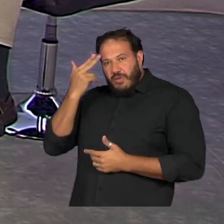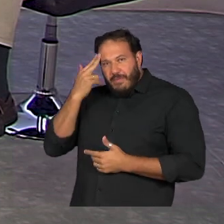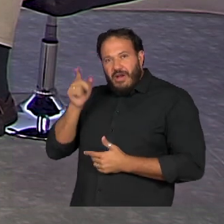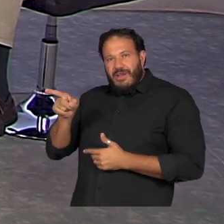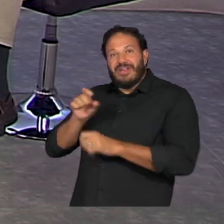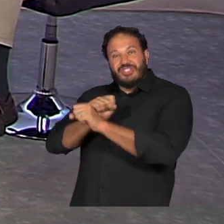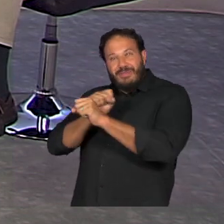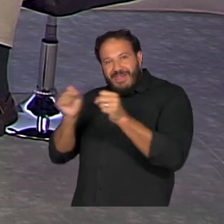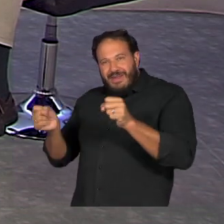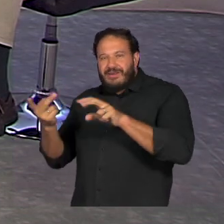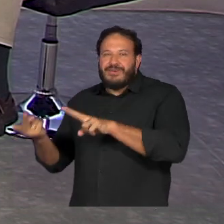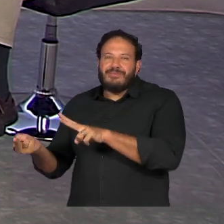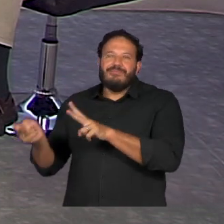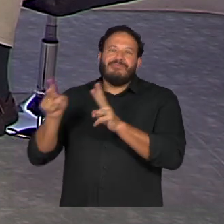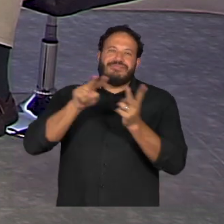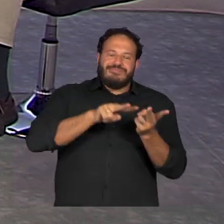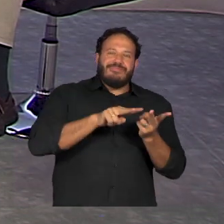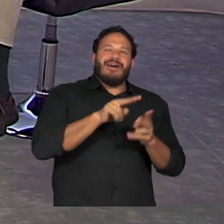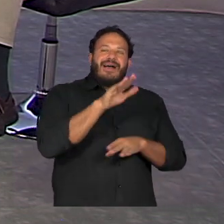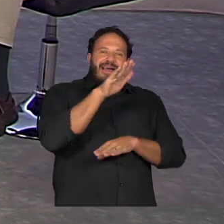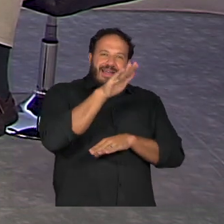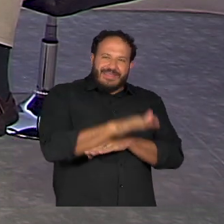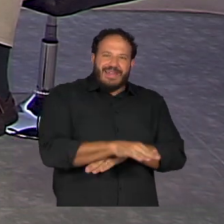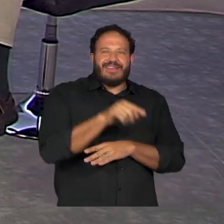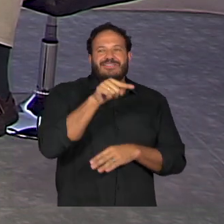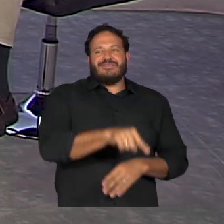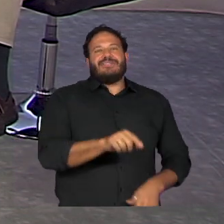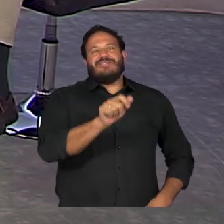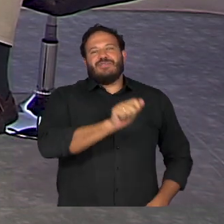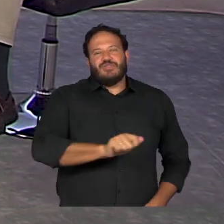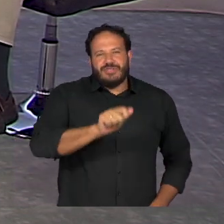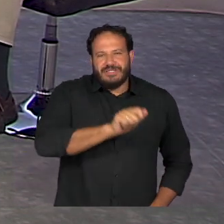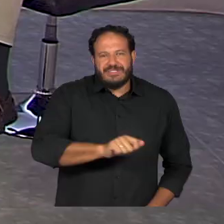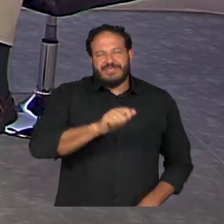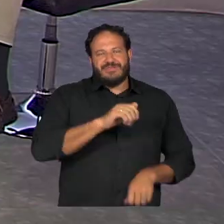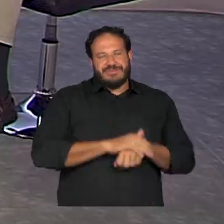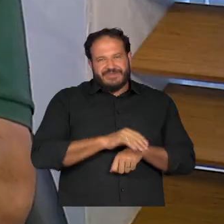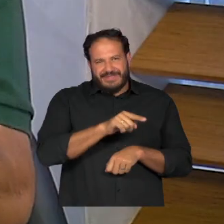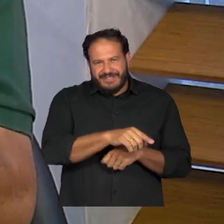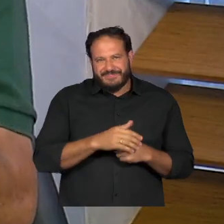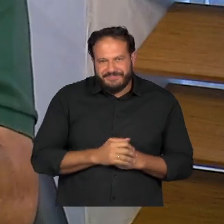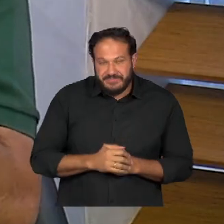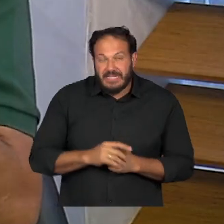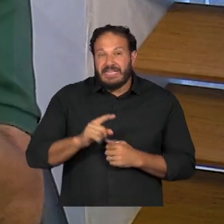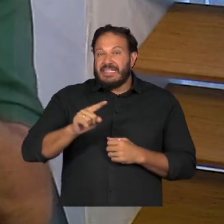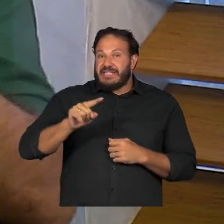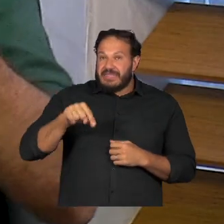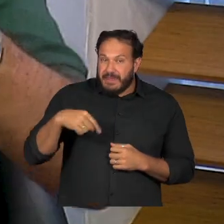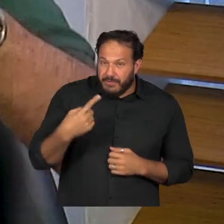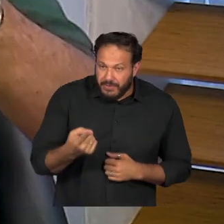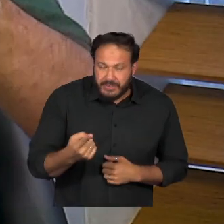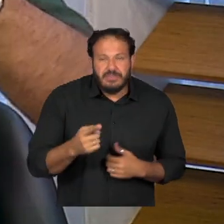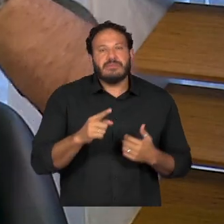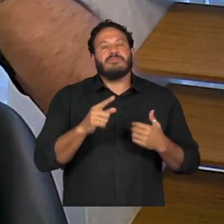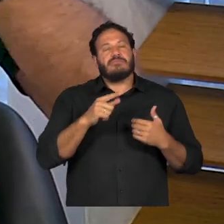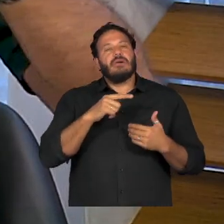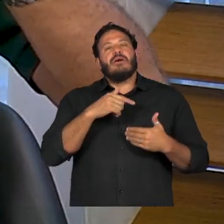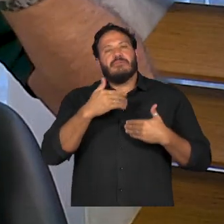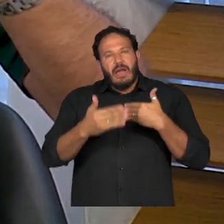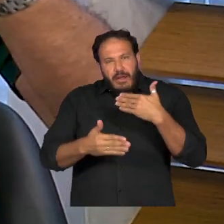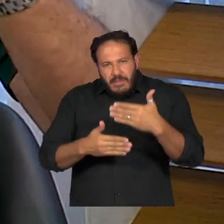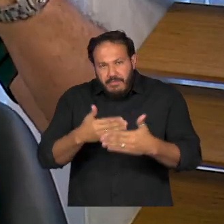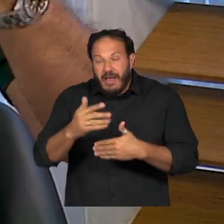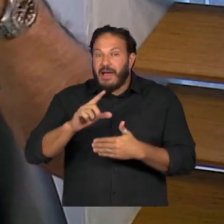vem para lá ou ao contrário vão à tarde na escola e vem de manhã para ali depois à medida que eles vão se aproximando da